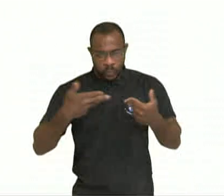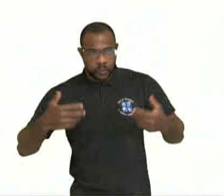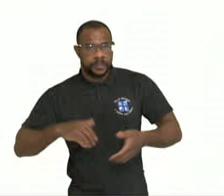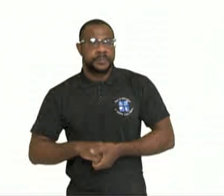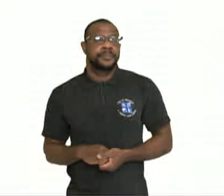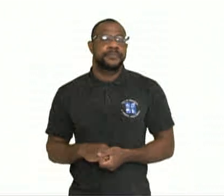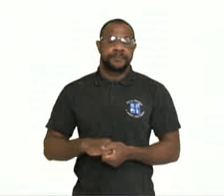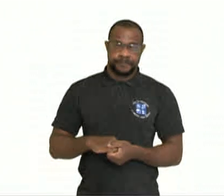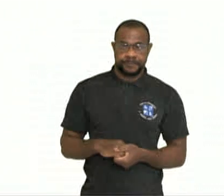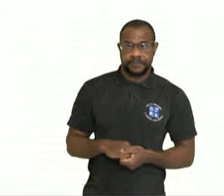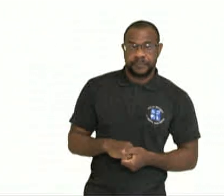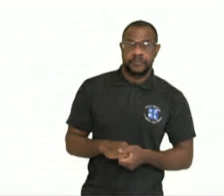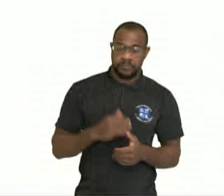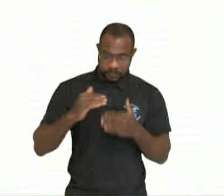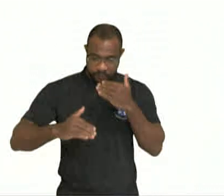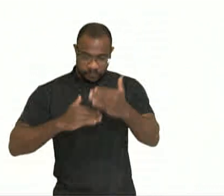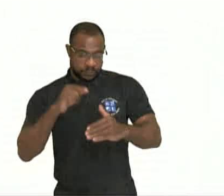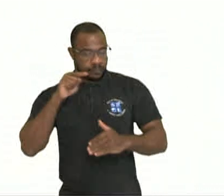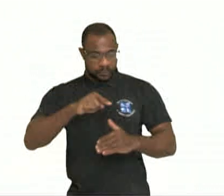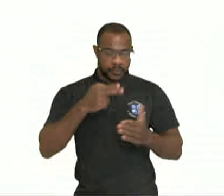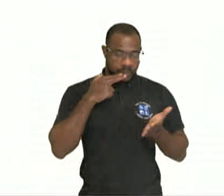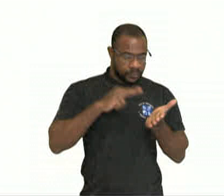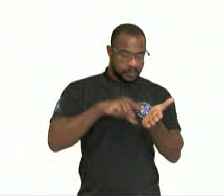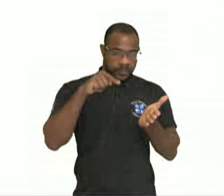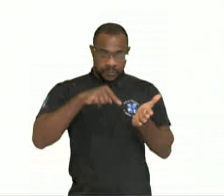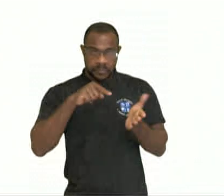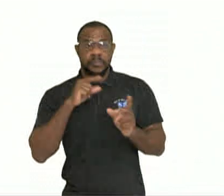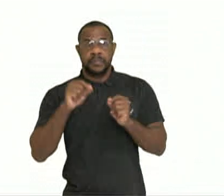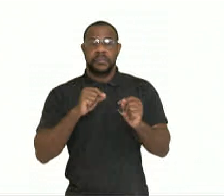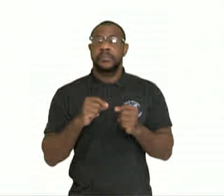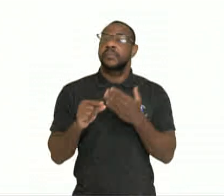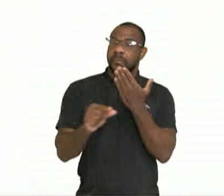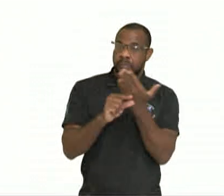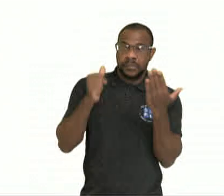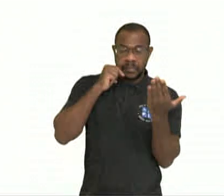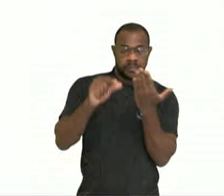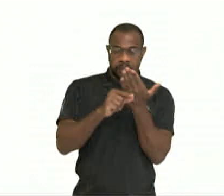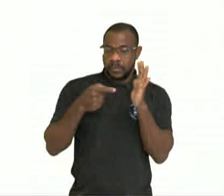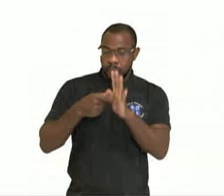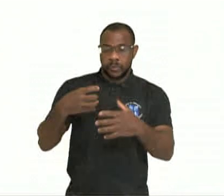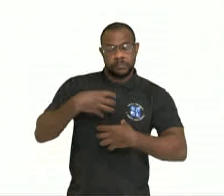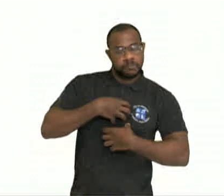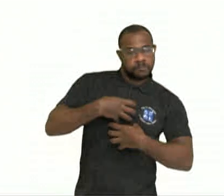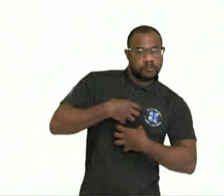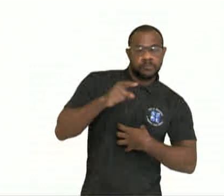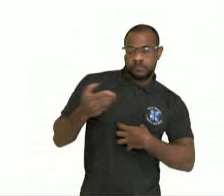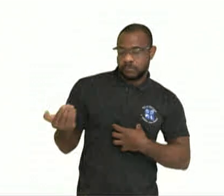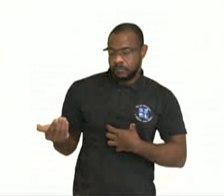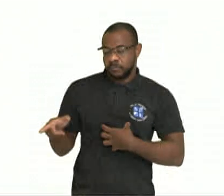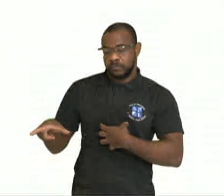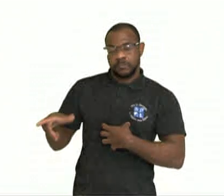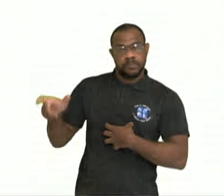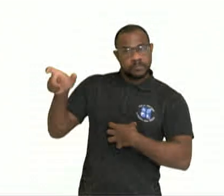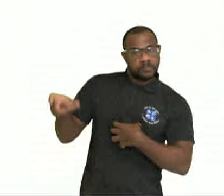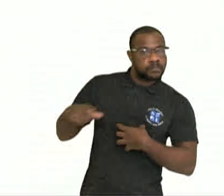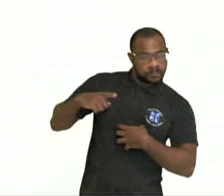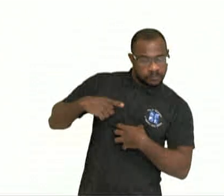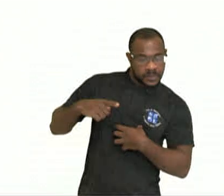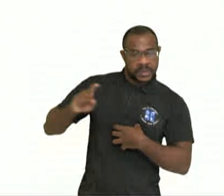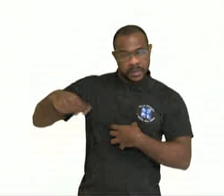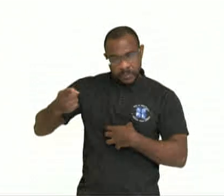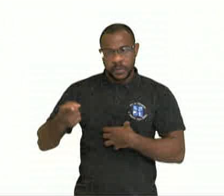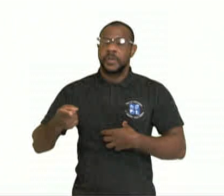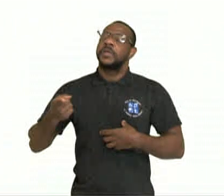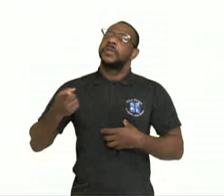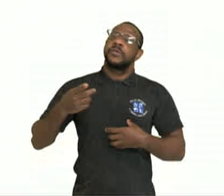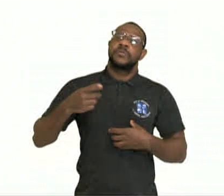mesmo. No desenvolvimento da carta que lemos, a autora mostra alguns sentimentos que o jovem tem no decorrer da sua jornada, do